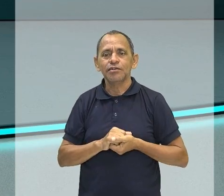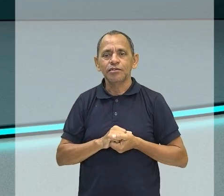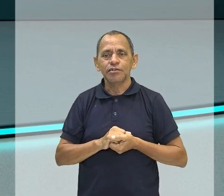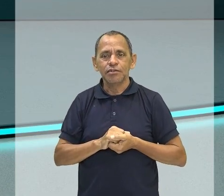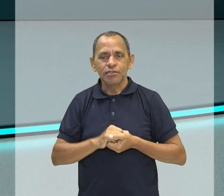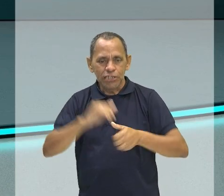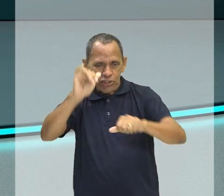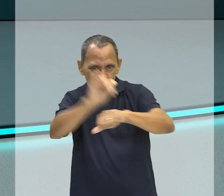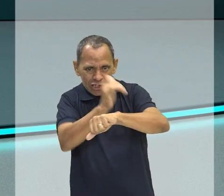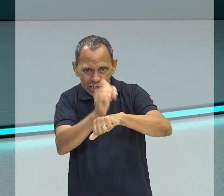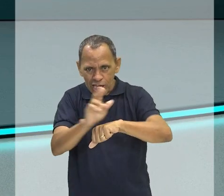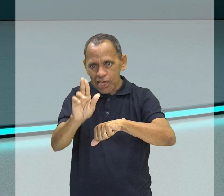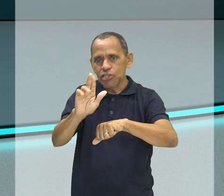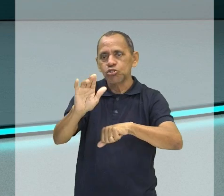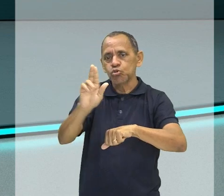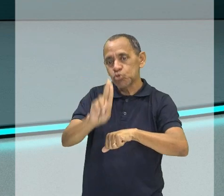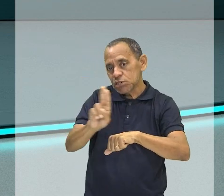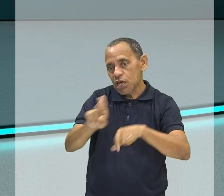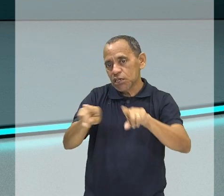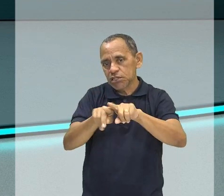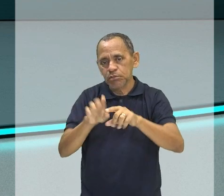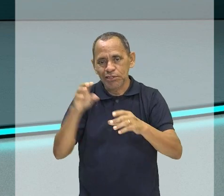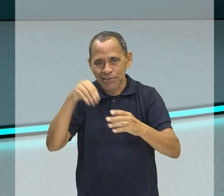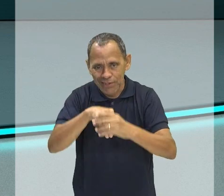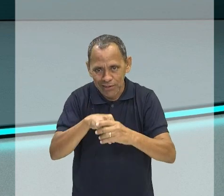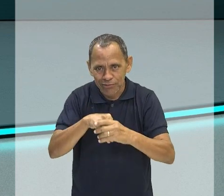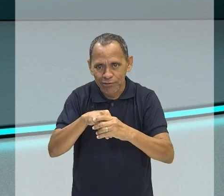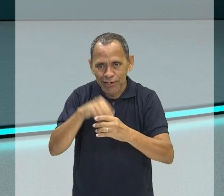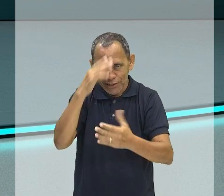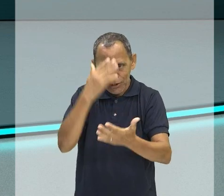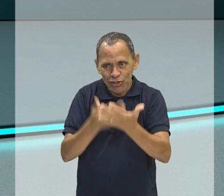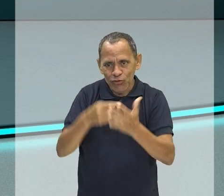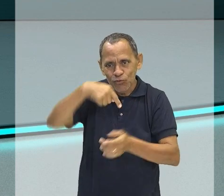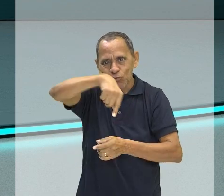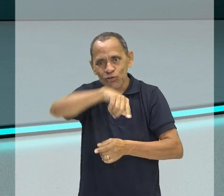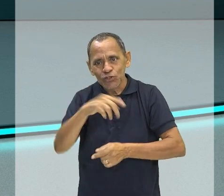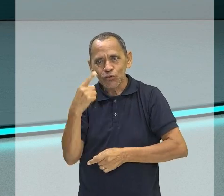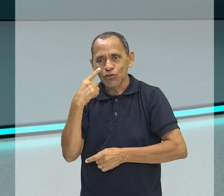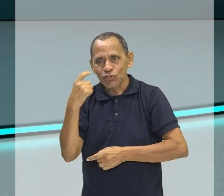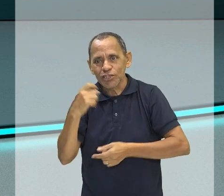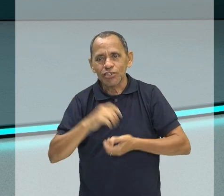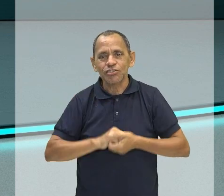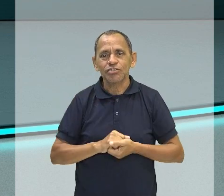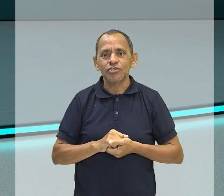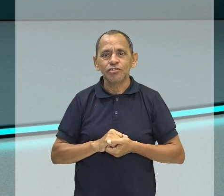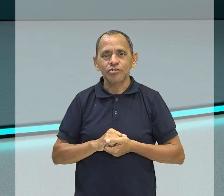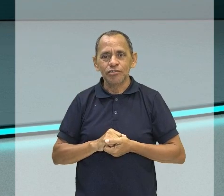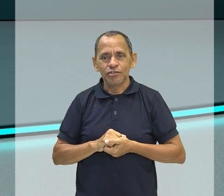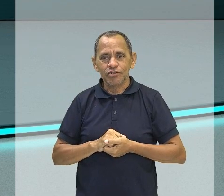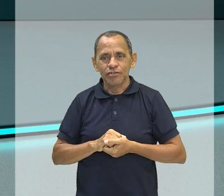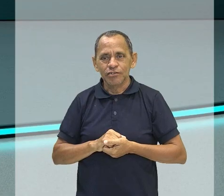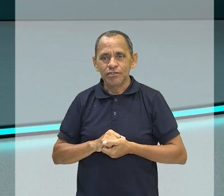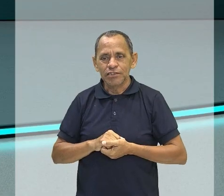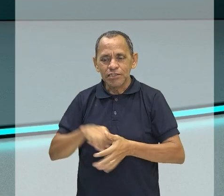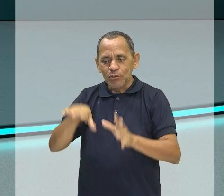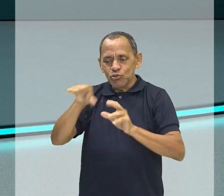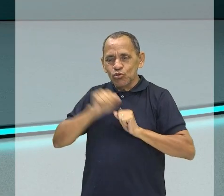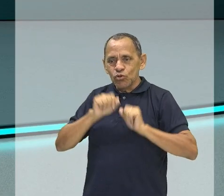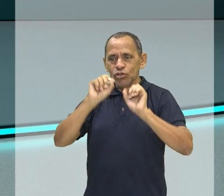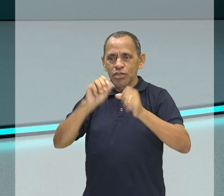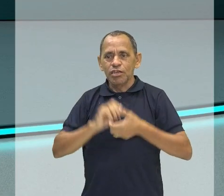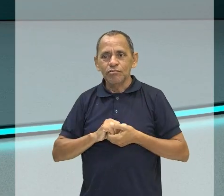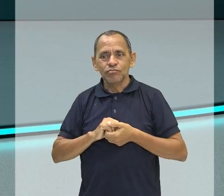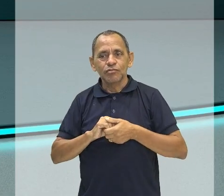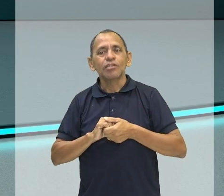ter ficado interessados aí, mas o que é importante vocês guardarem? Que os golpes estão relacionados a chute